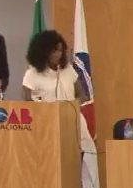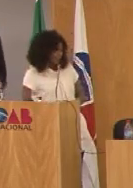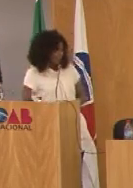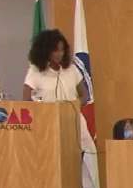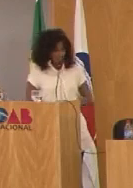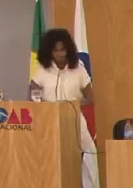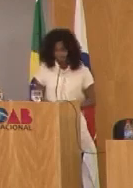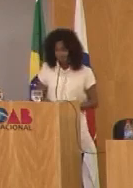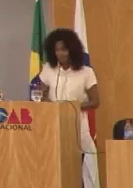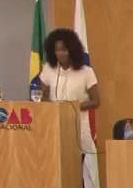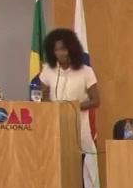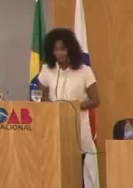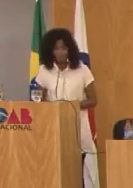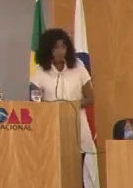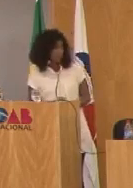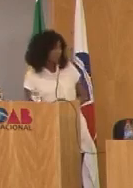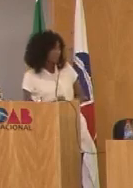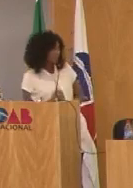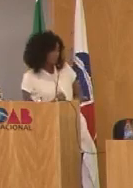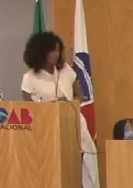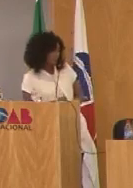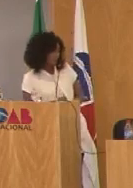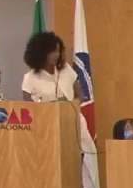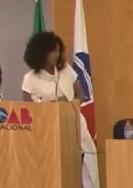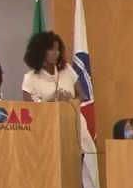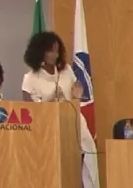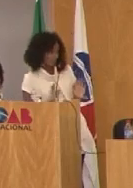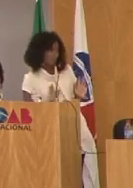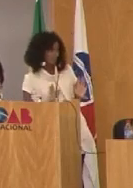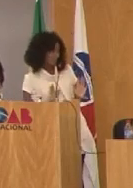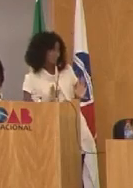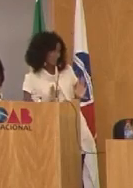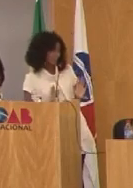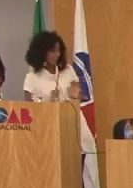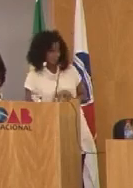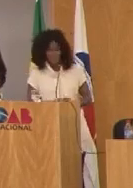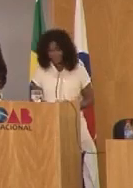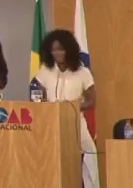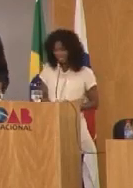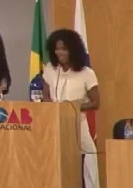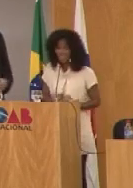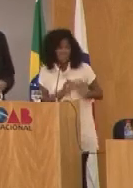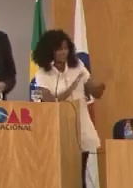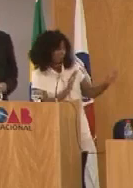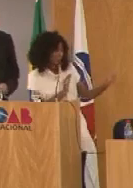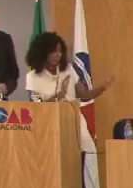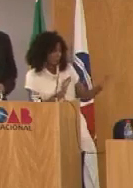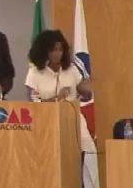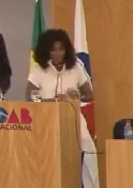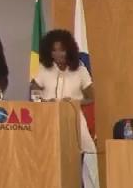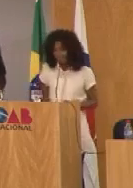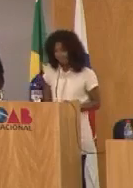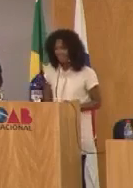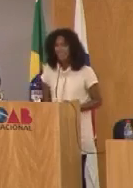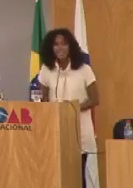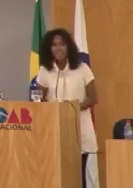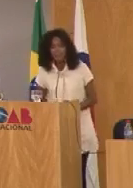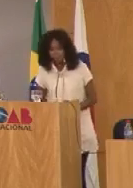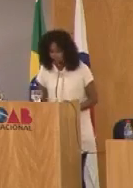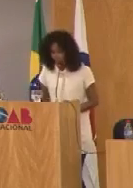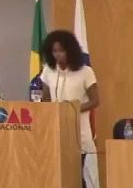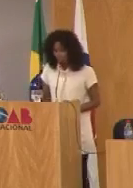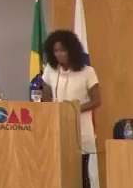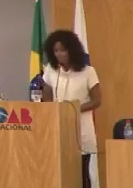Muito obrigada, Sargento Elisandro. Eu também estou nervosa, é a minha primeira vez aqui também. Tamo junto, cara.